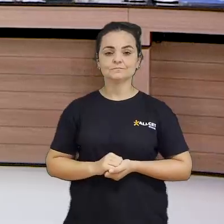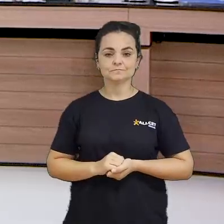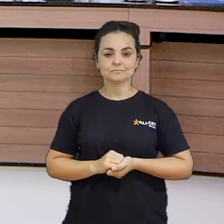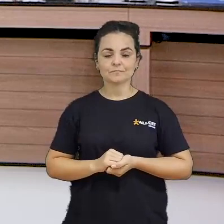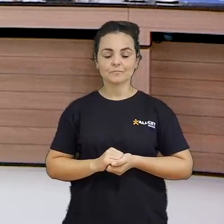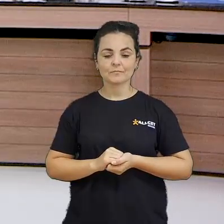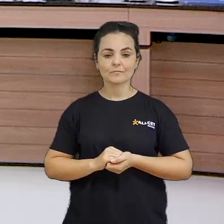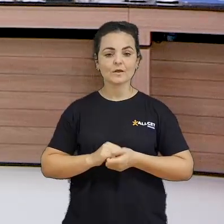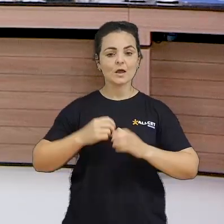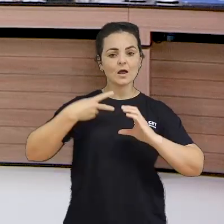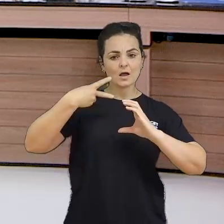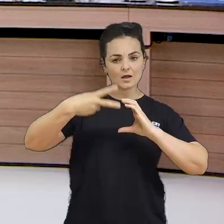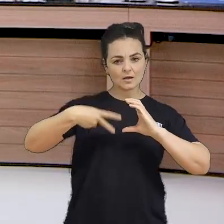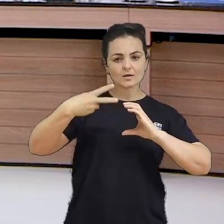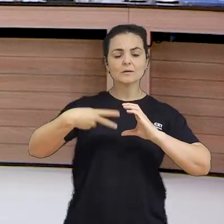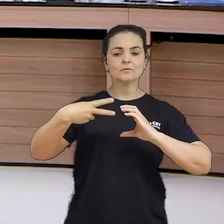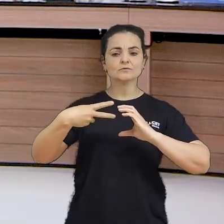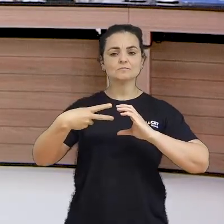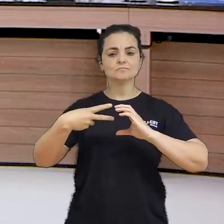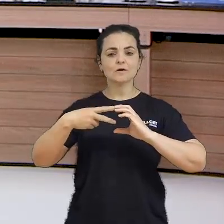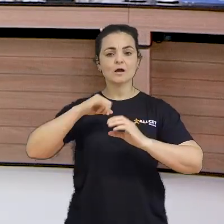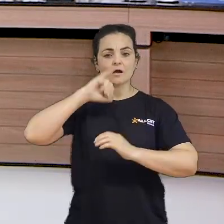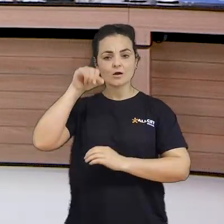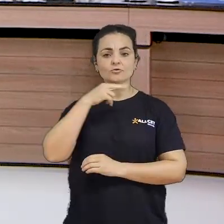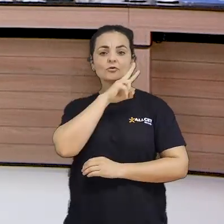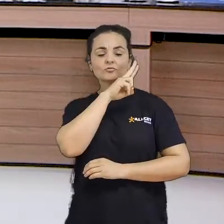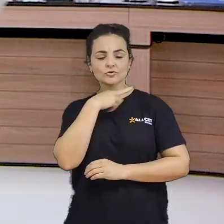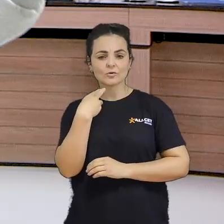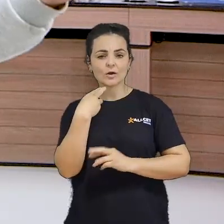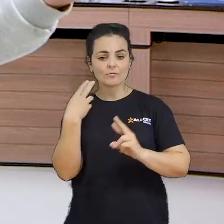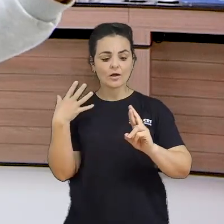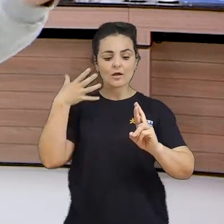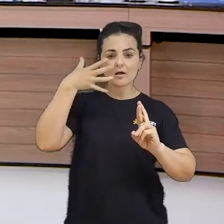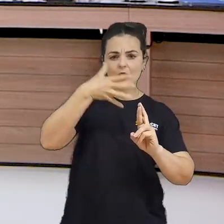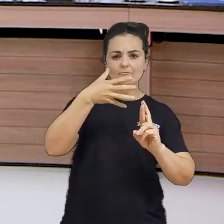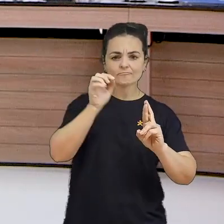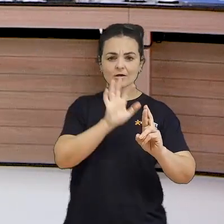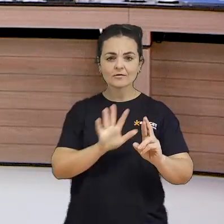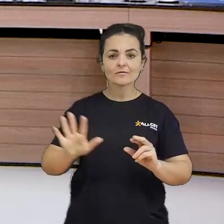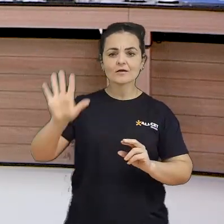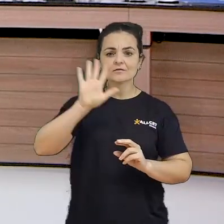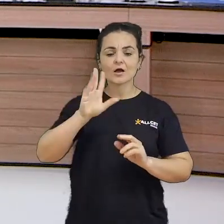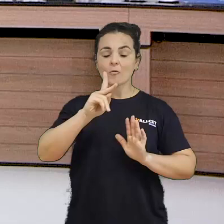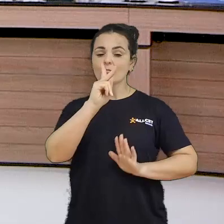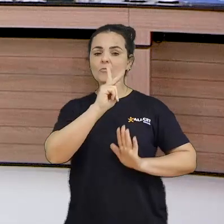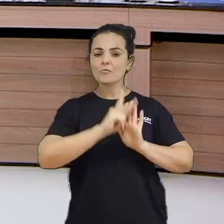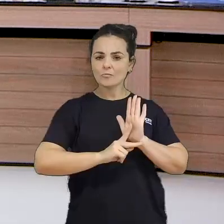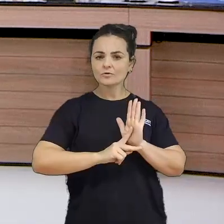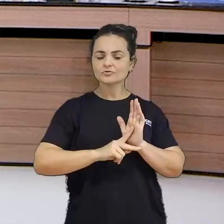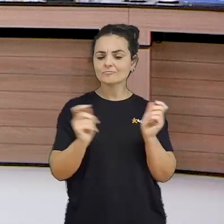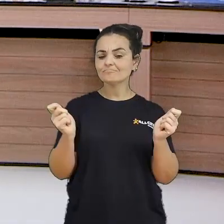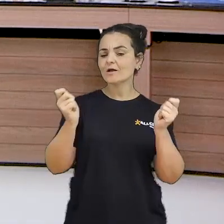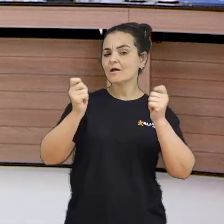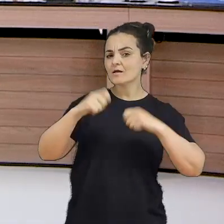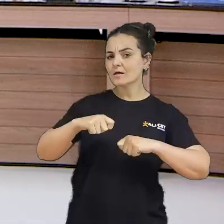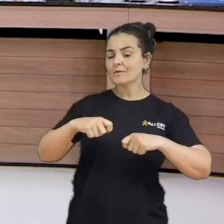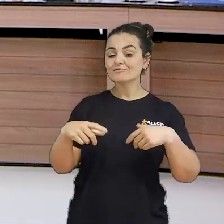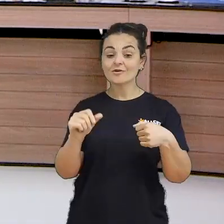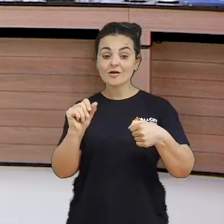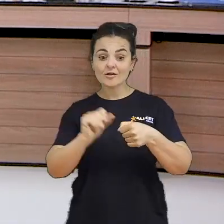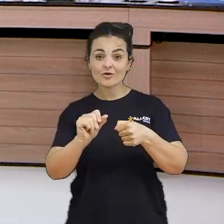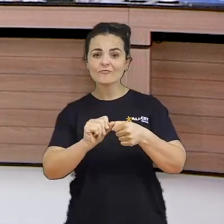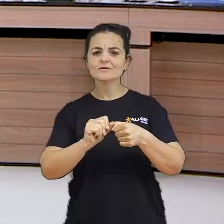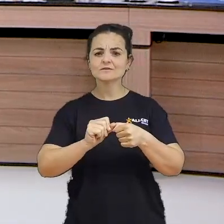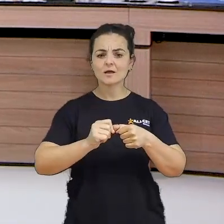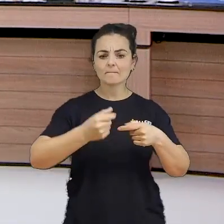o programa Vereador Mirim de Jaraguá do Sul é referência Nacional por meio do programa temos a possibilidade de